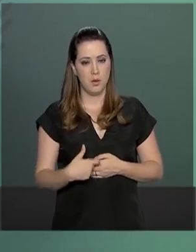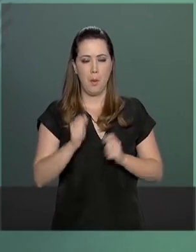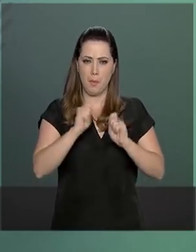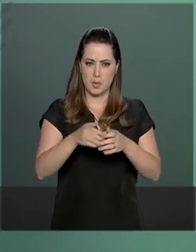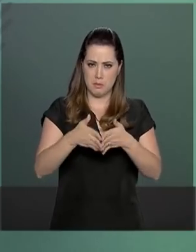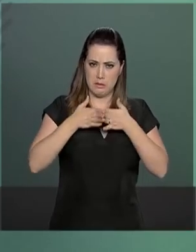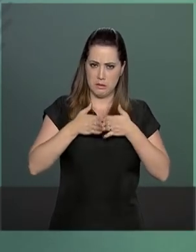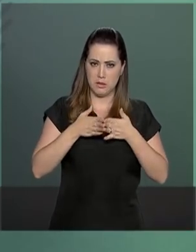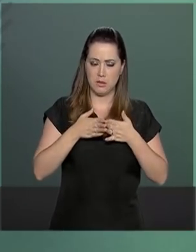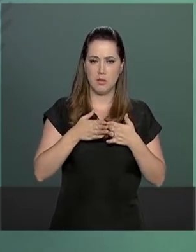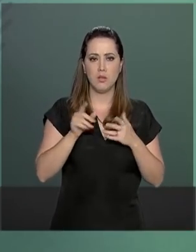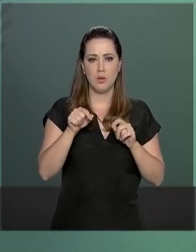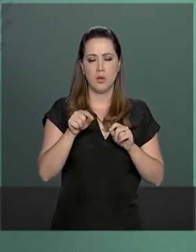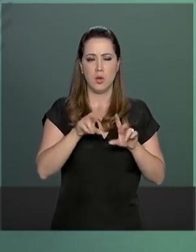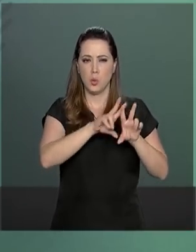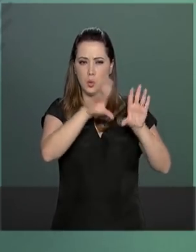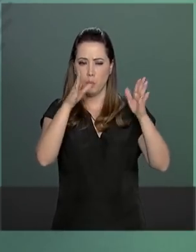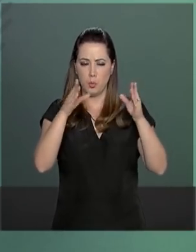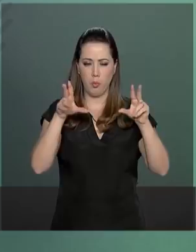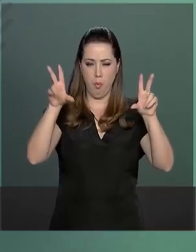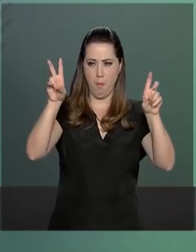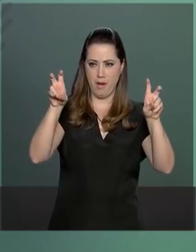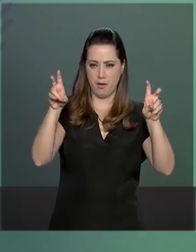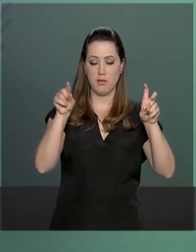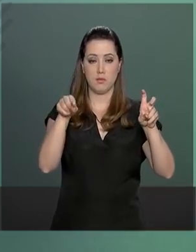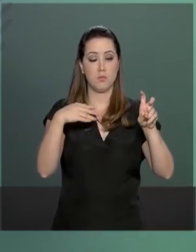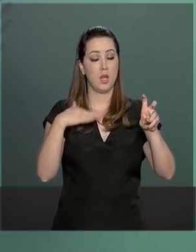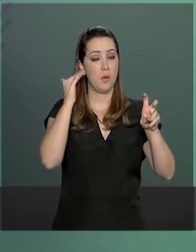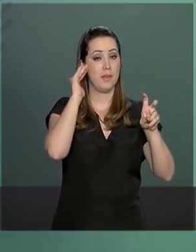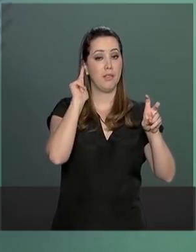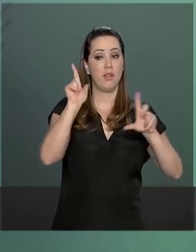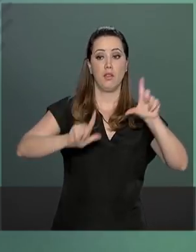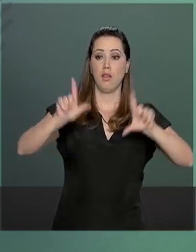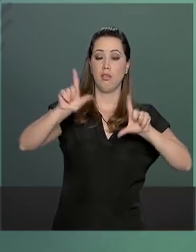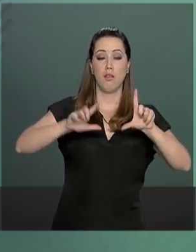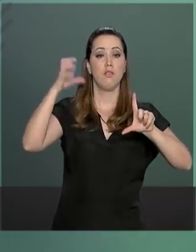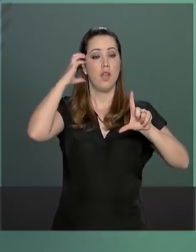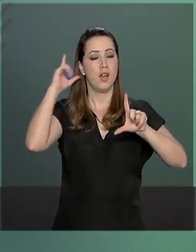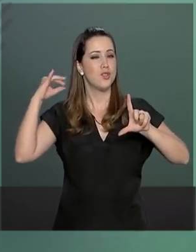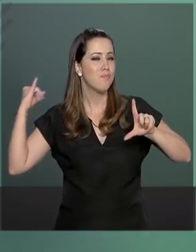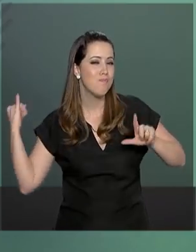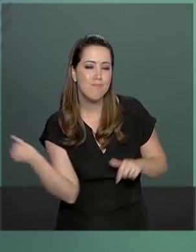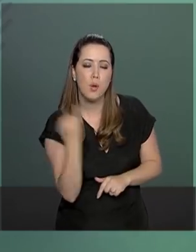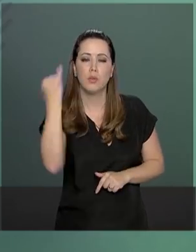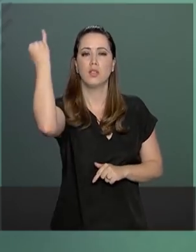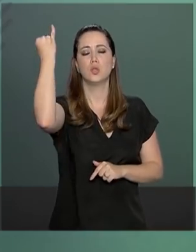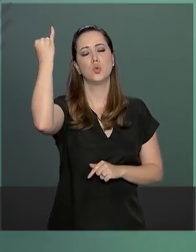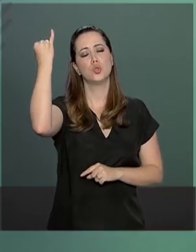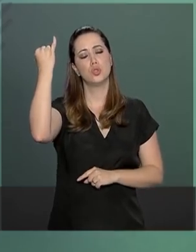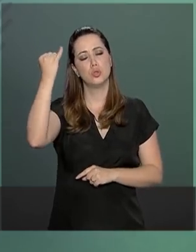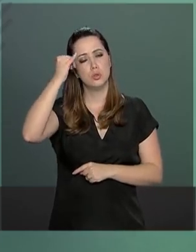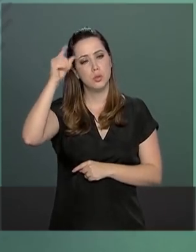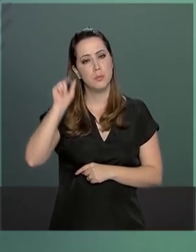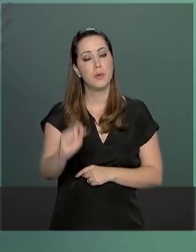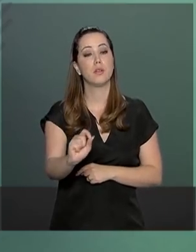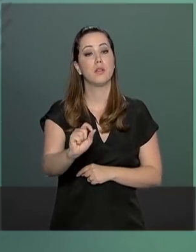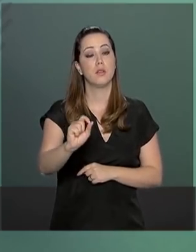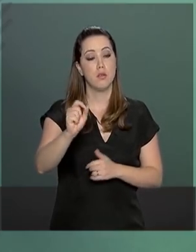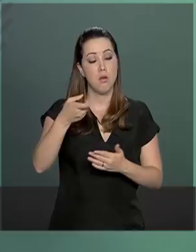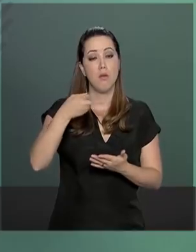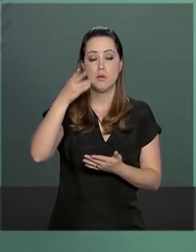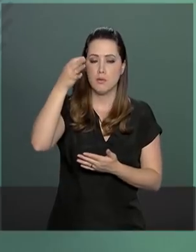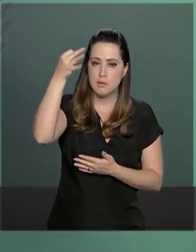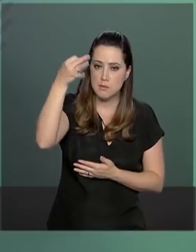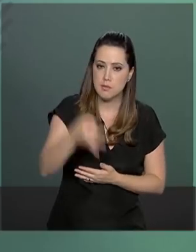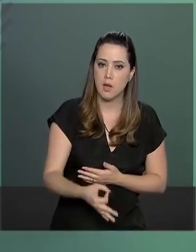permitam um pouco esse parênteses eu entendo que a imprensa é essencial é essencial para essa consolidação